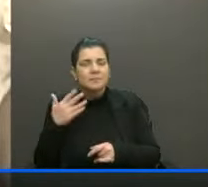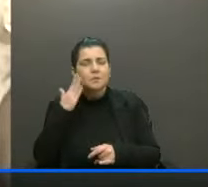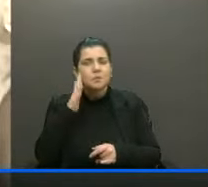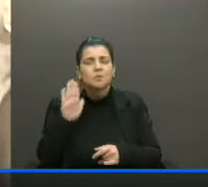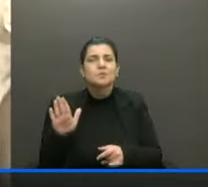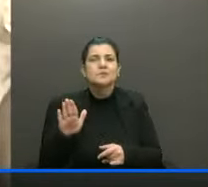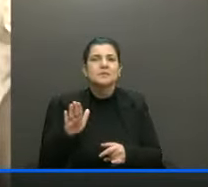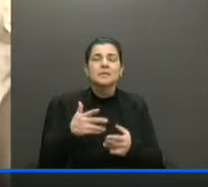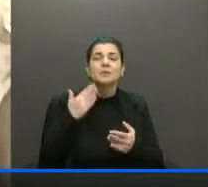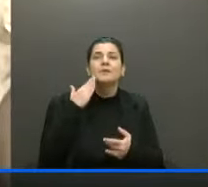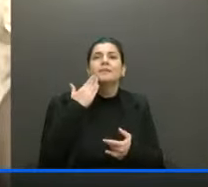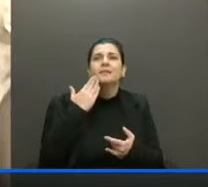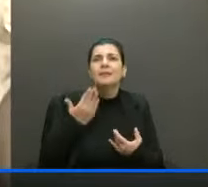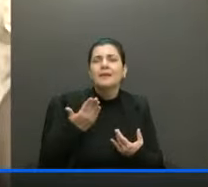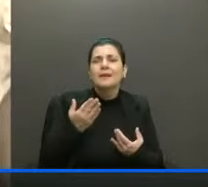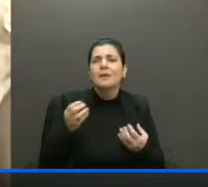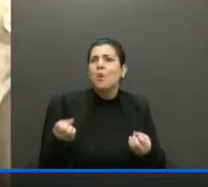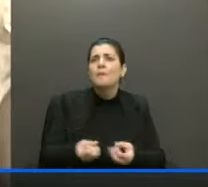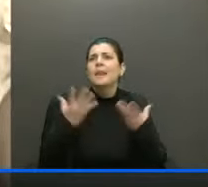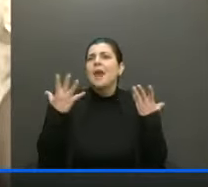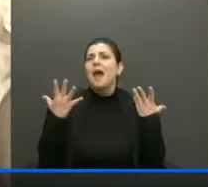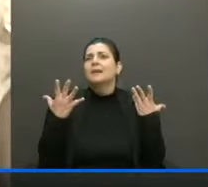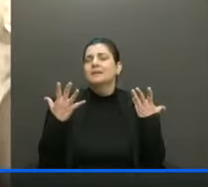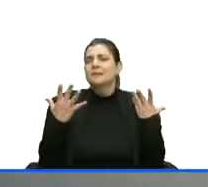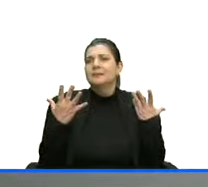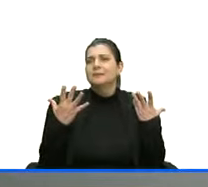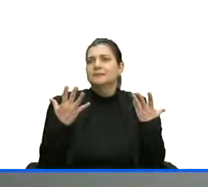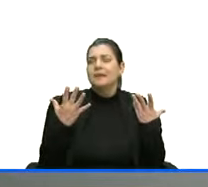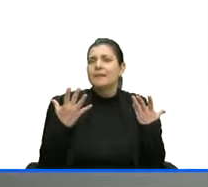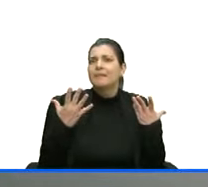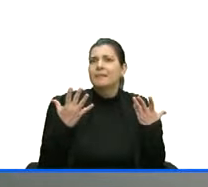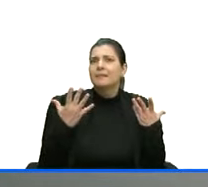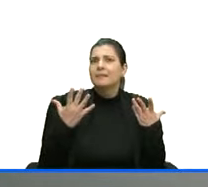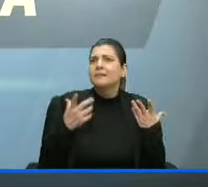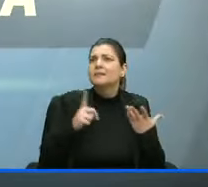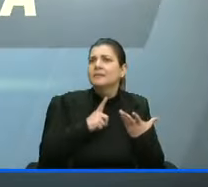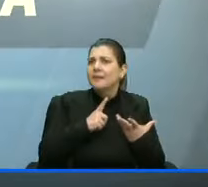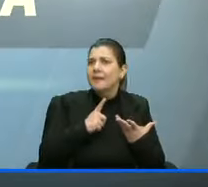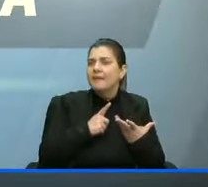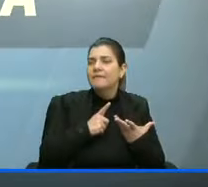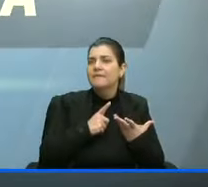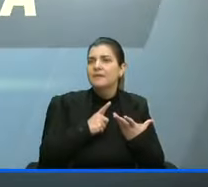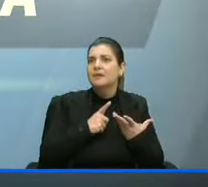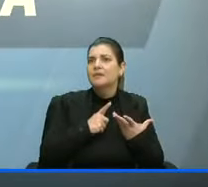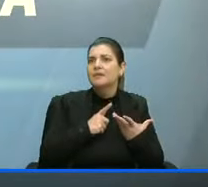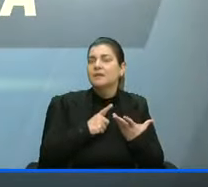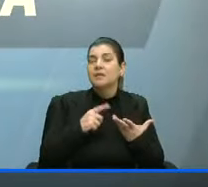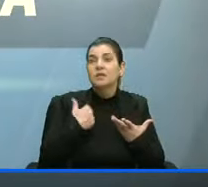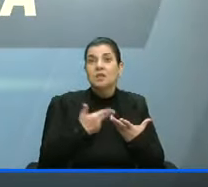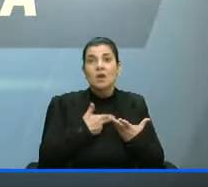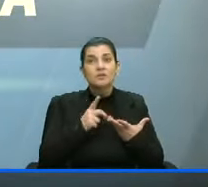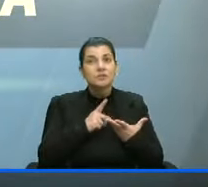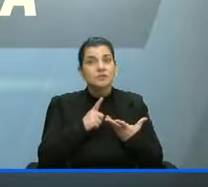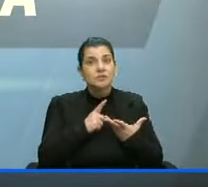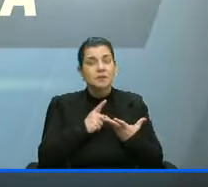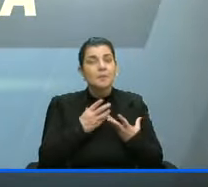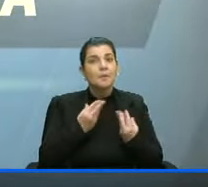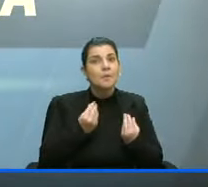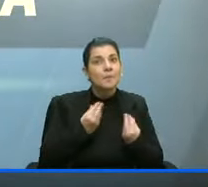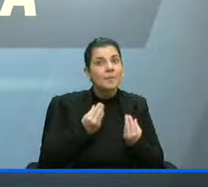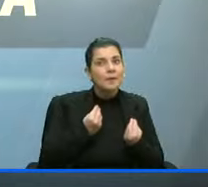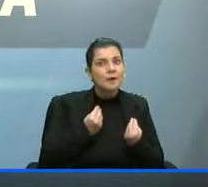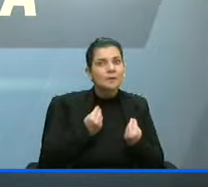entender assim, qual foi o milagre assim da partilha dos pães que houve, que nós tínhamos